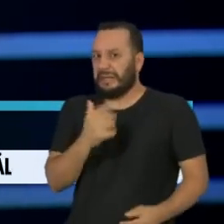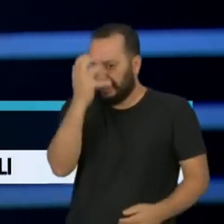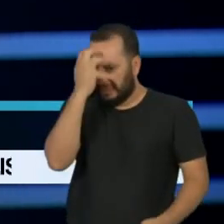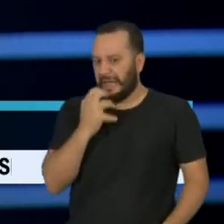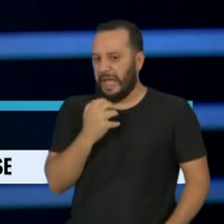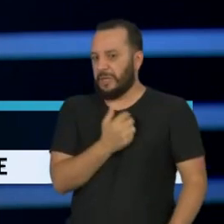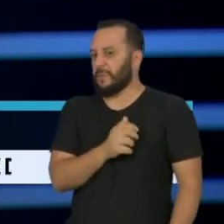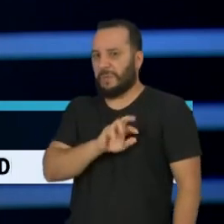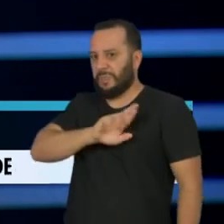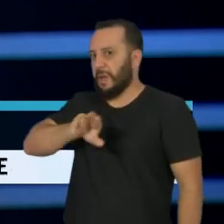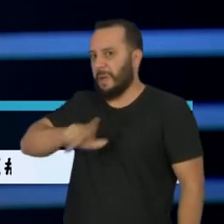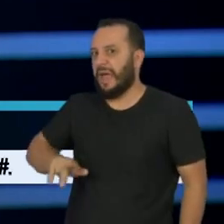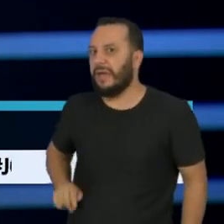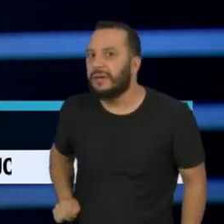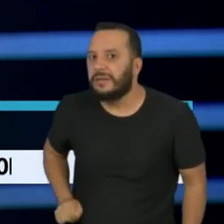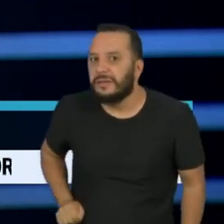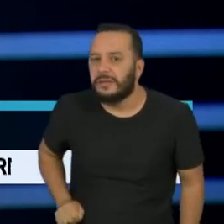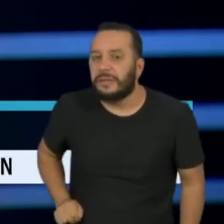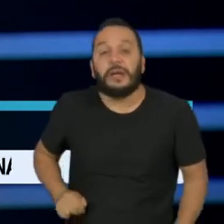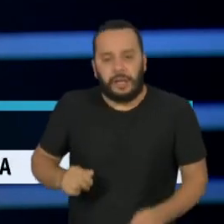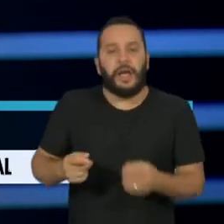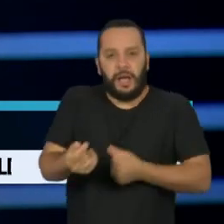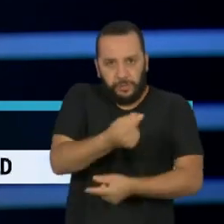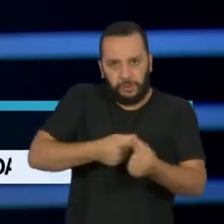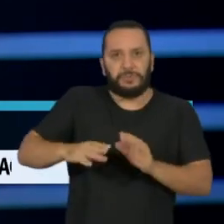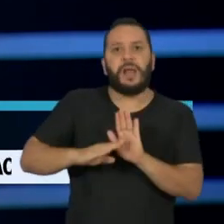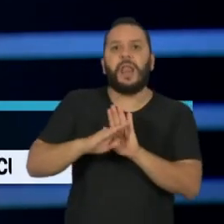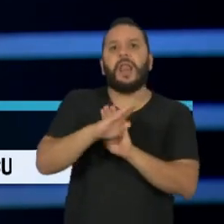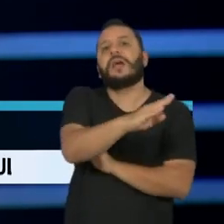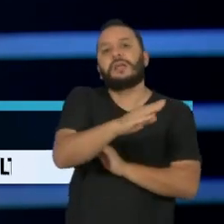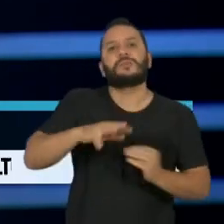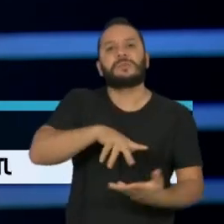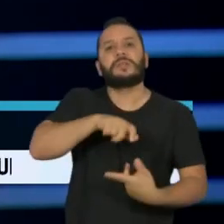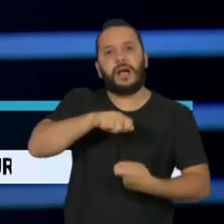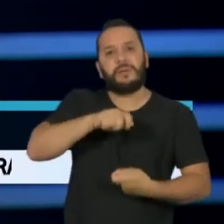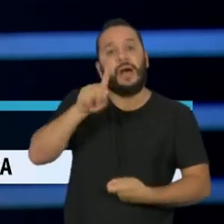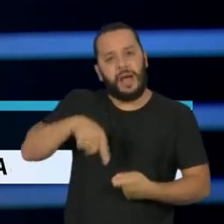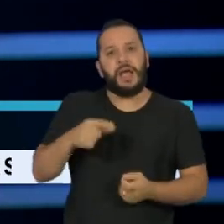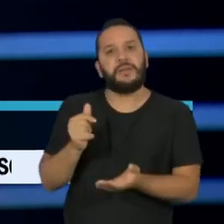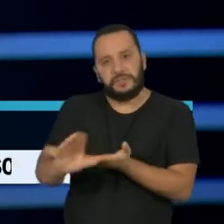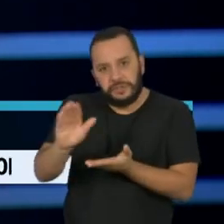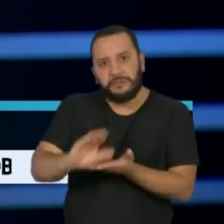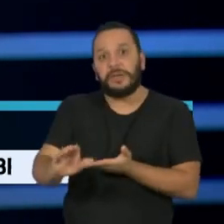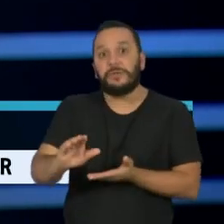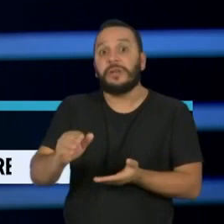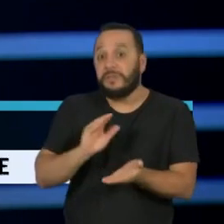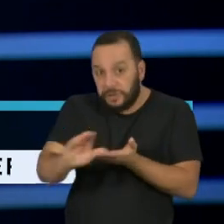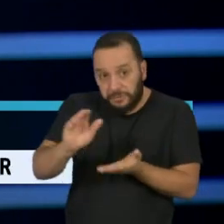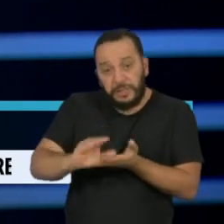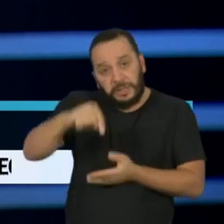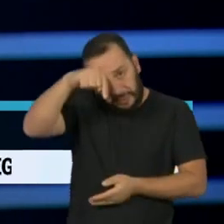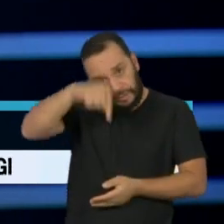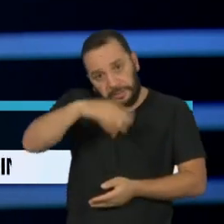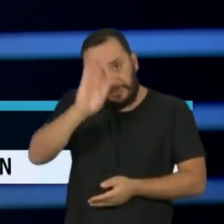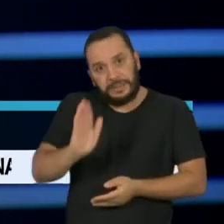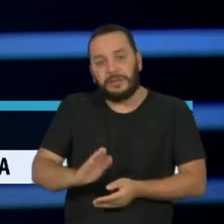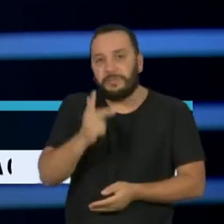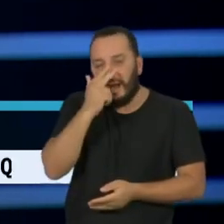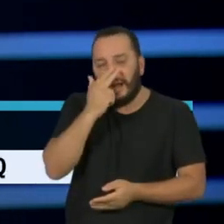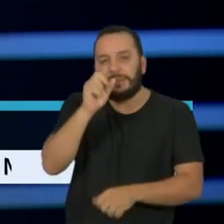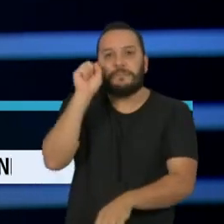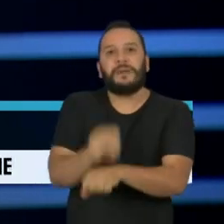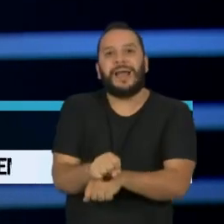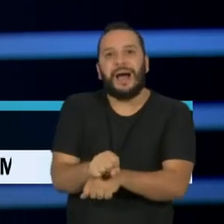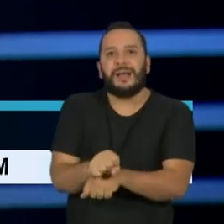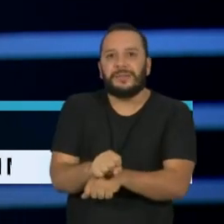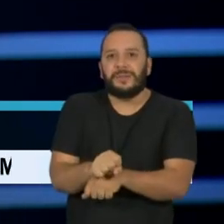indo rapidamente para o seu ponto, o que faz a economia crescer de maneira sustentável é investimento, tá certo? E o investimento no Brasil não cresce, ele está parado. Tá certo? Se